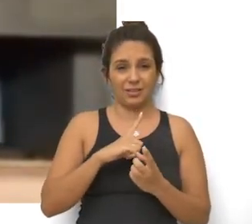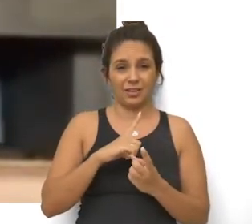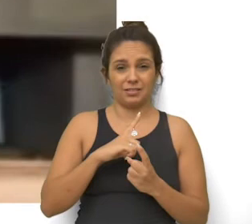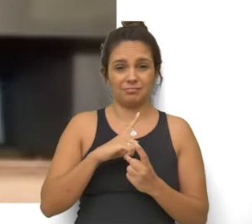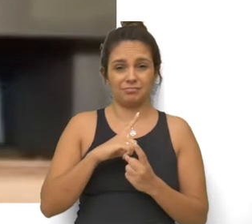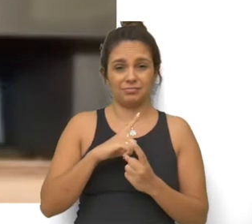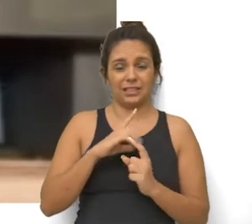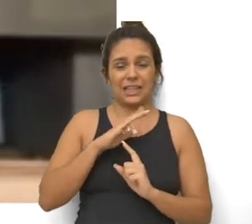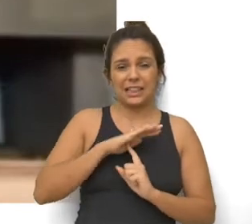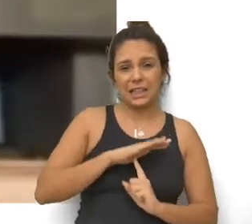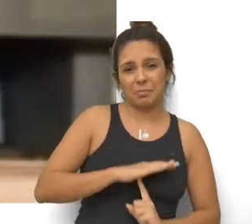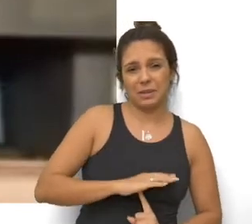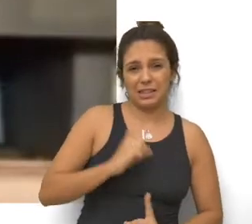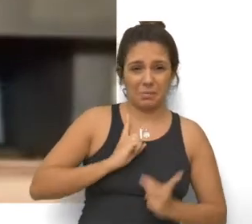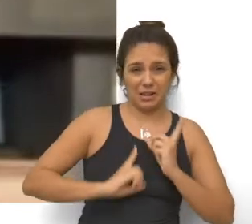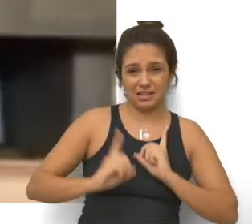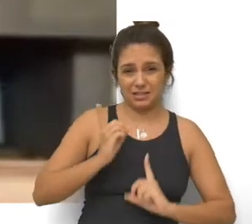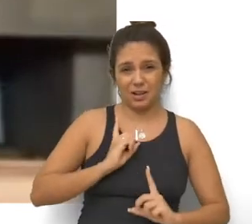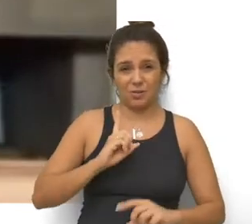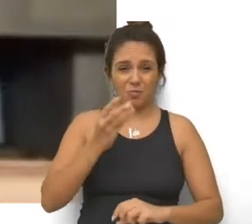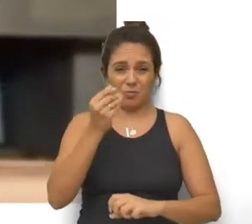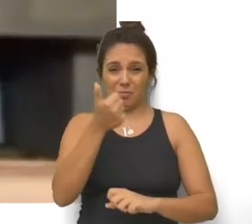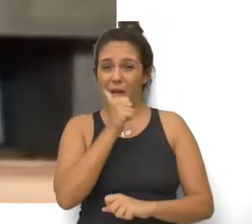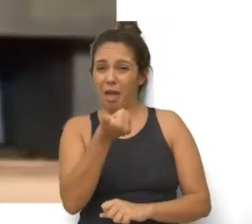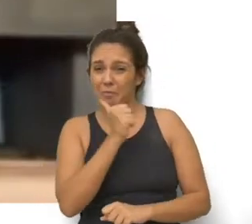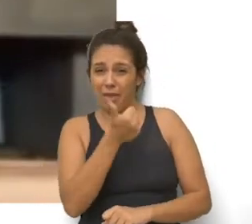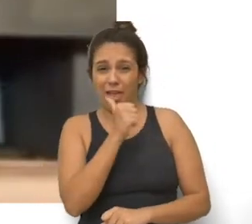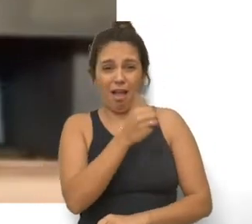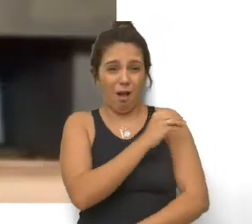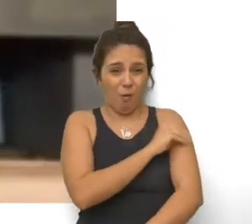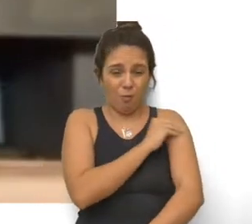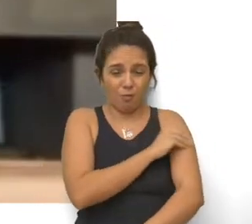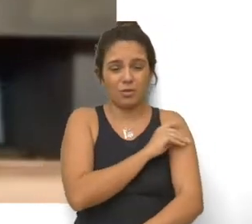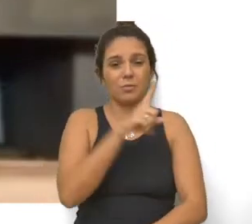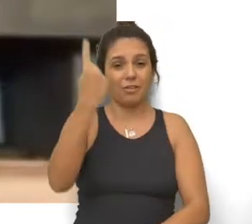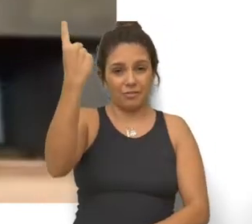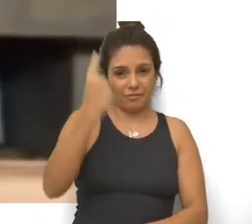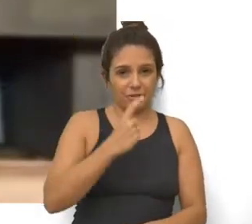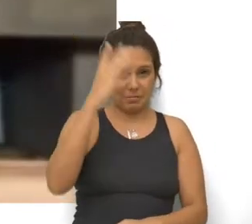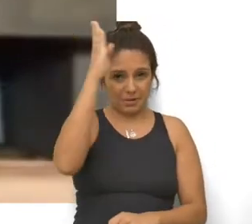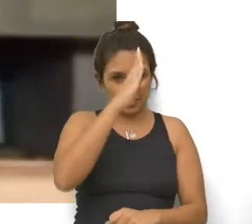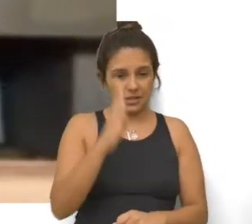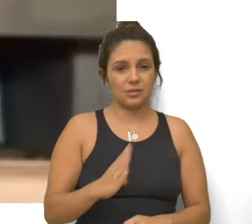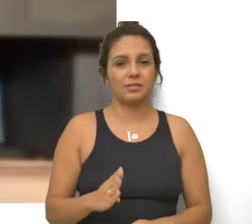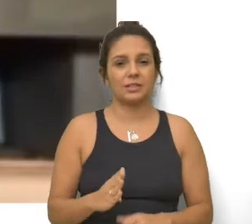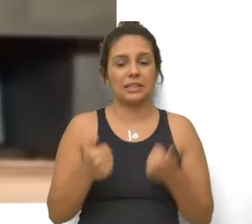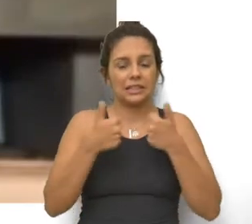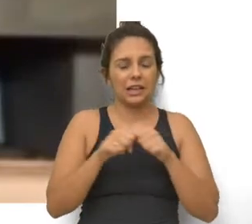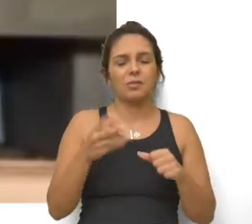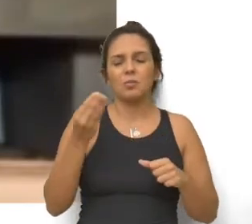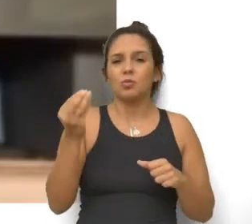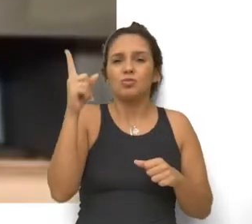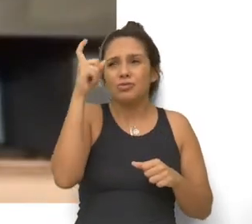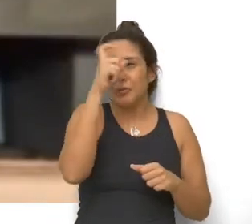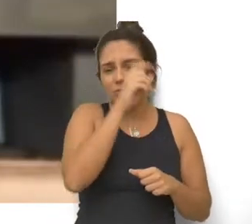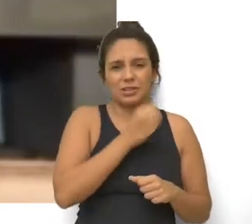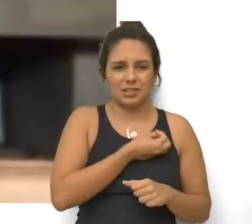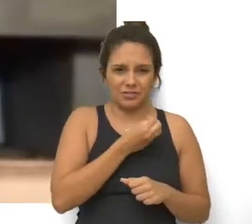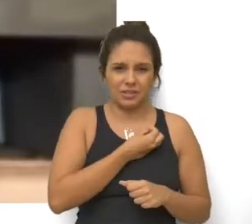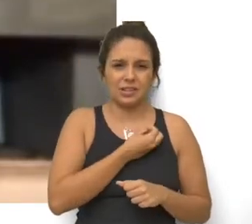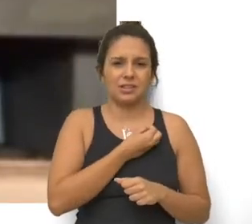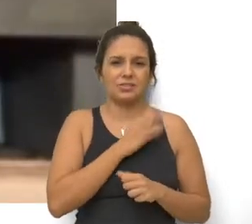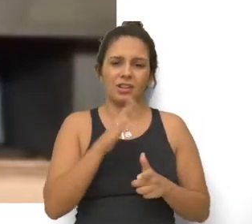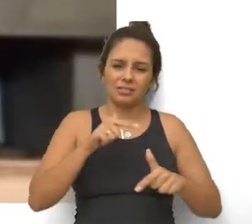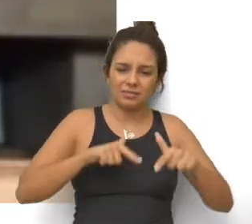depressão e a abusar do álcool. E quando ela veio para o Brasil, foi num momento que ela estava numa fase muito difícil, que ela já